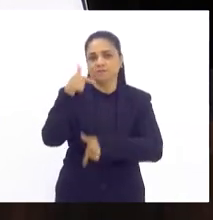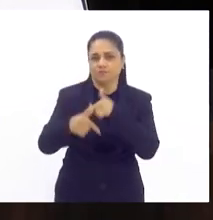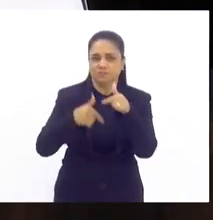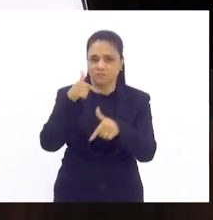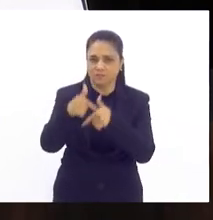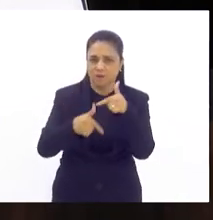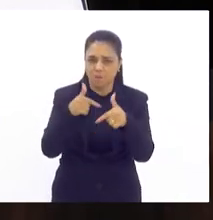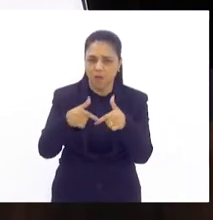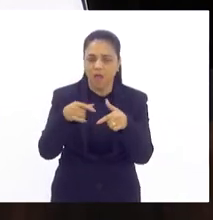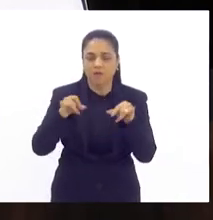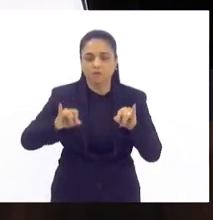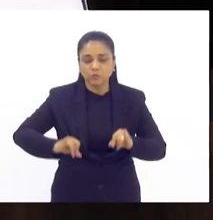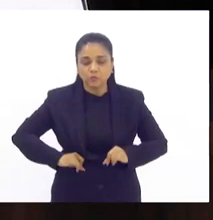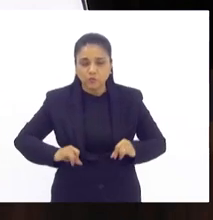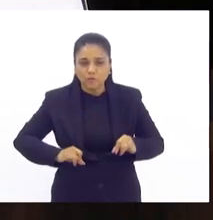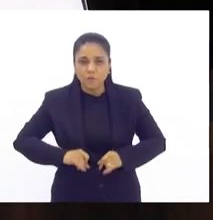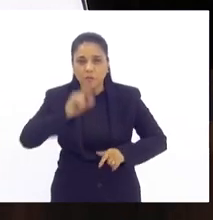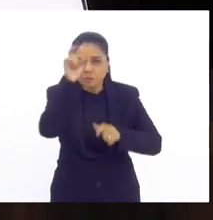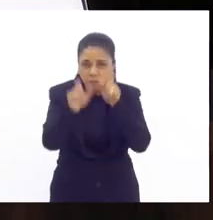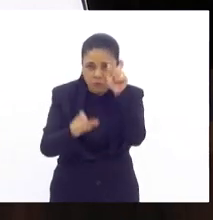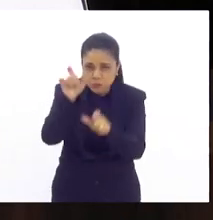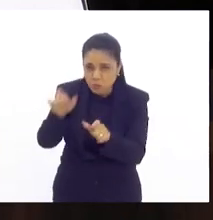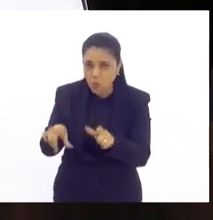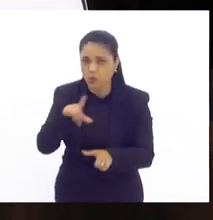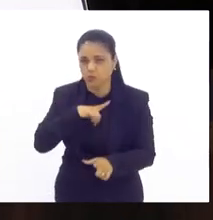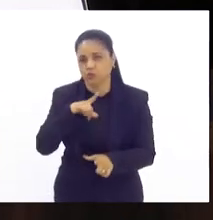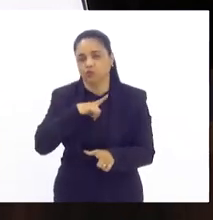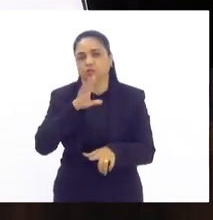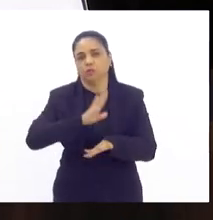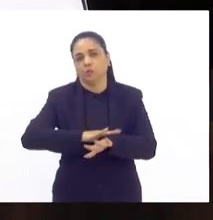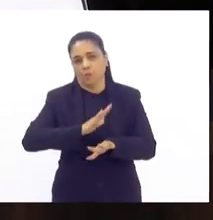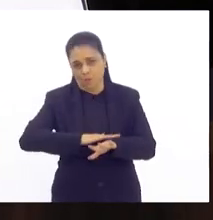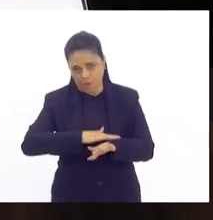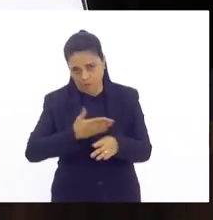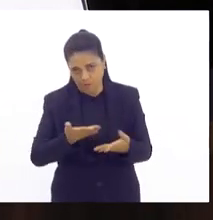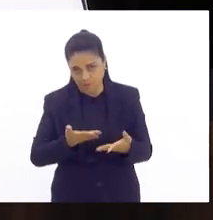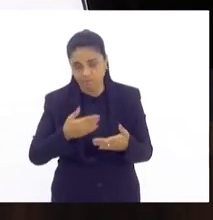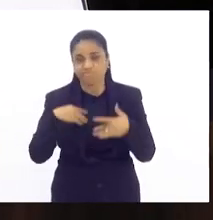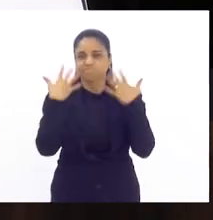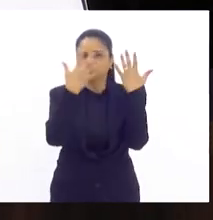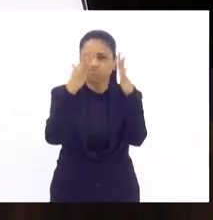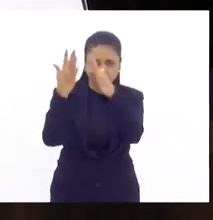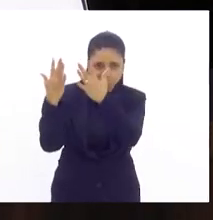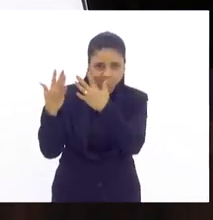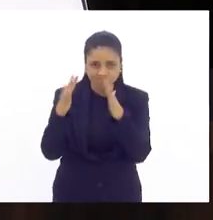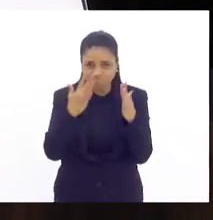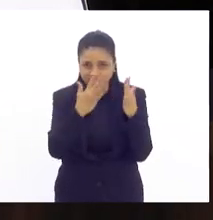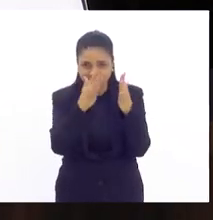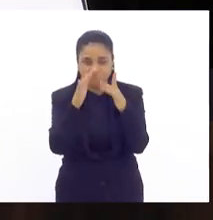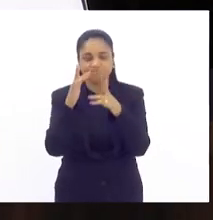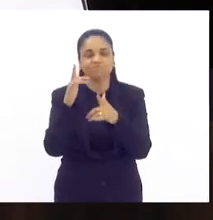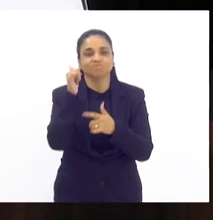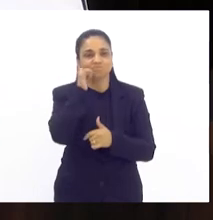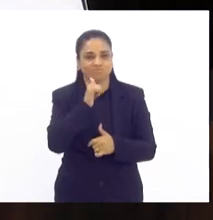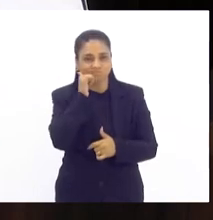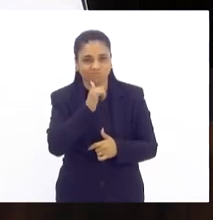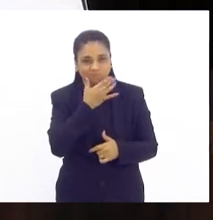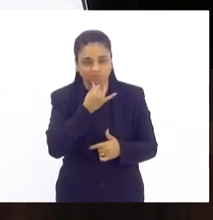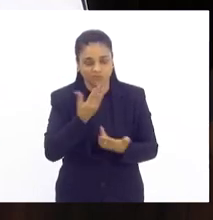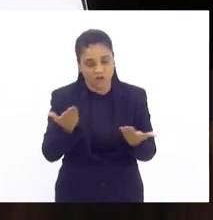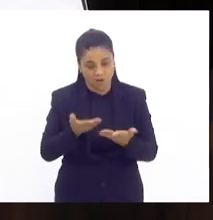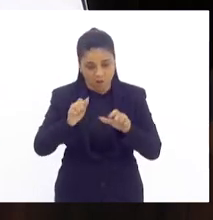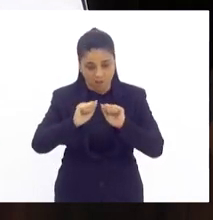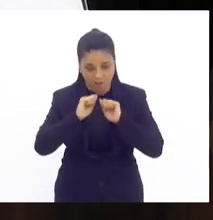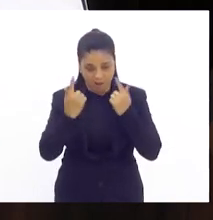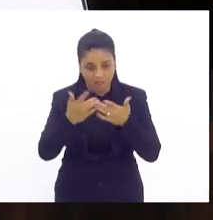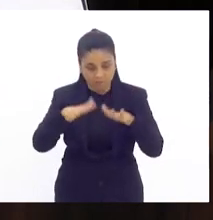aquele sofrimento que as pessoas estavam passando naquele momento. Então, mais uma vez, parabéns a todos e a todos. Essa casa está